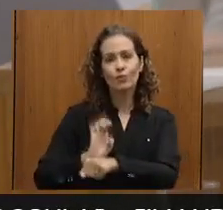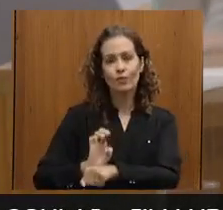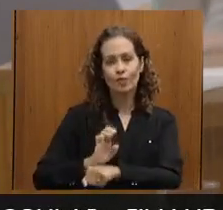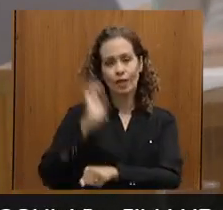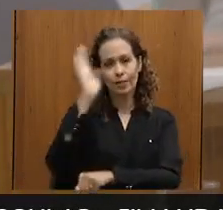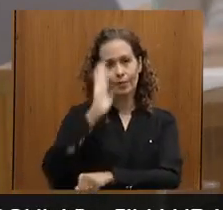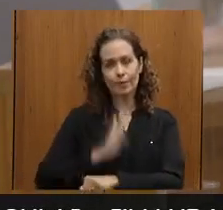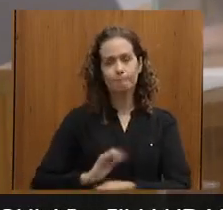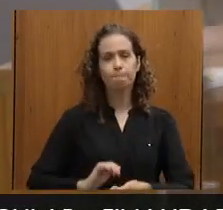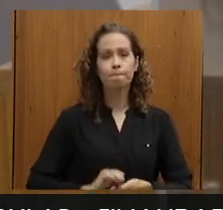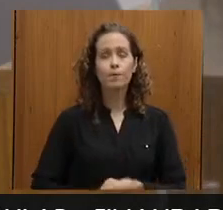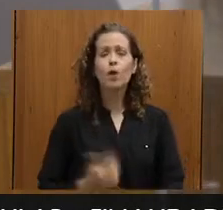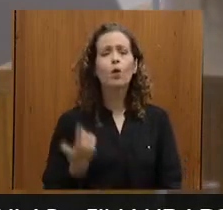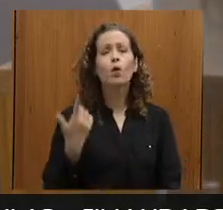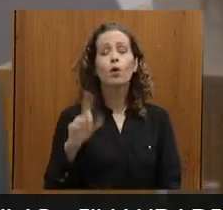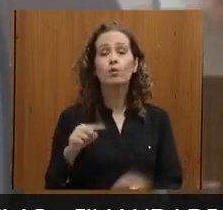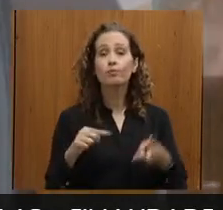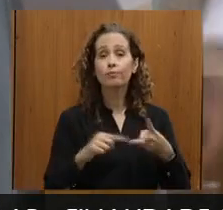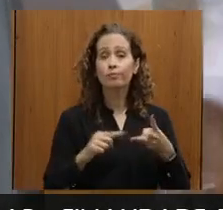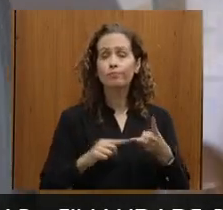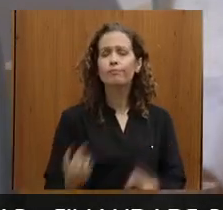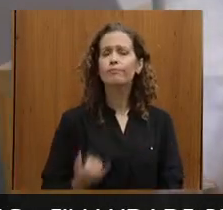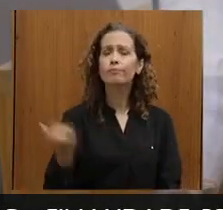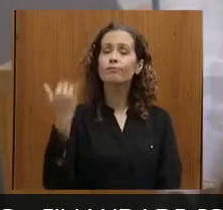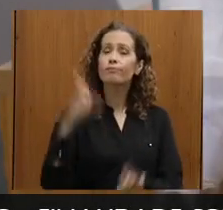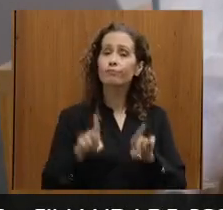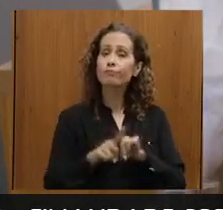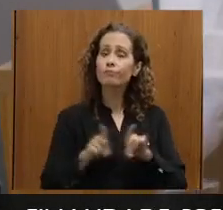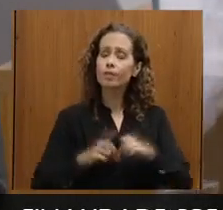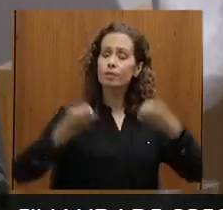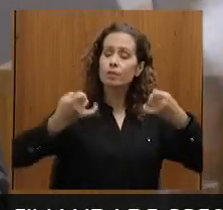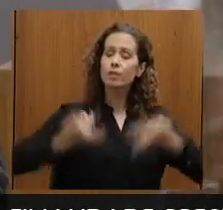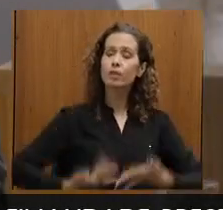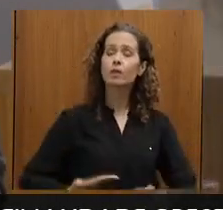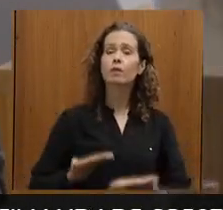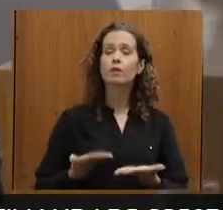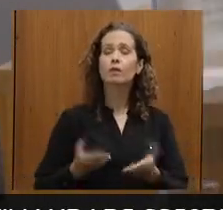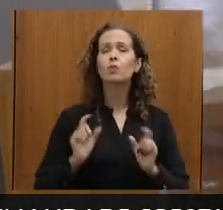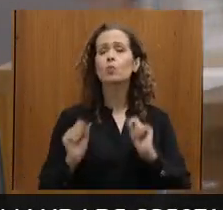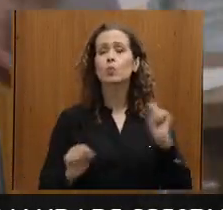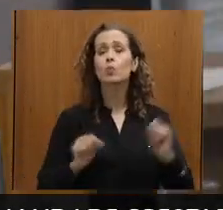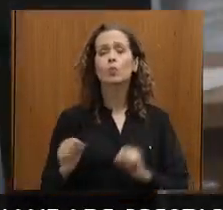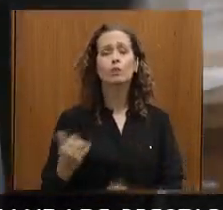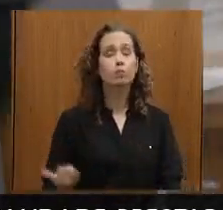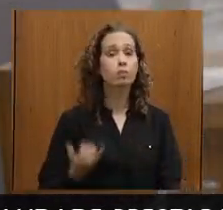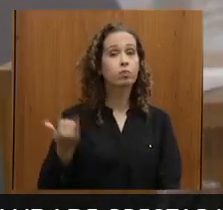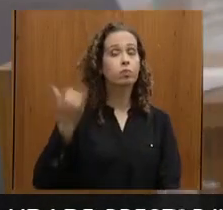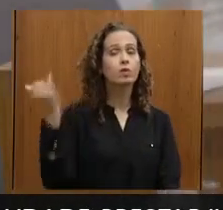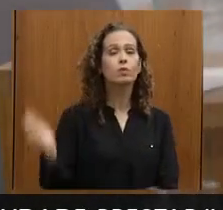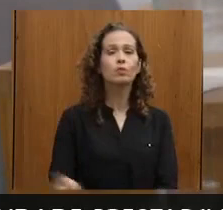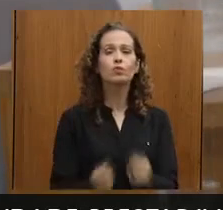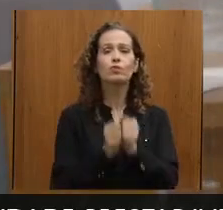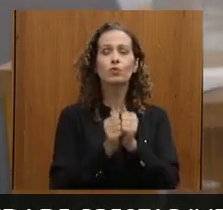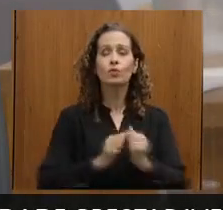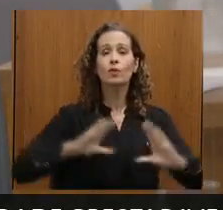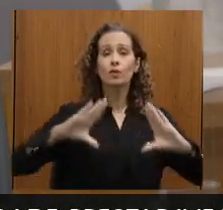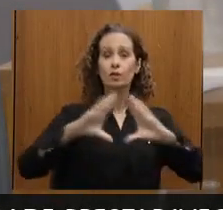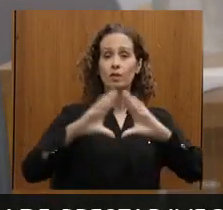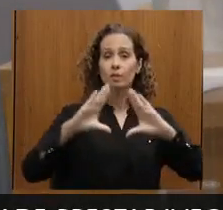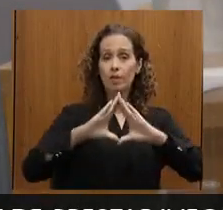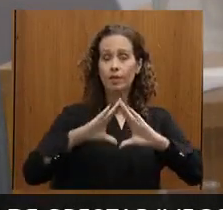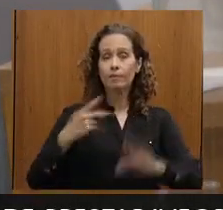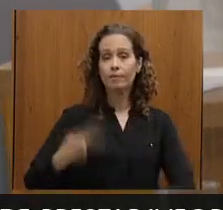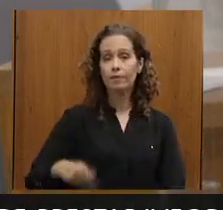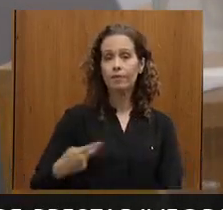Um outro ponto importante também que a gente pode citar aqui, e esse, sim, muito em parceria com a Assembleia Legislativa,